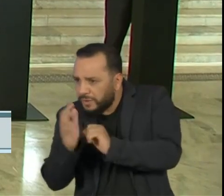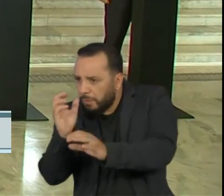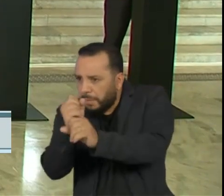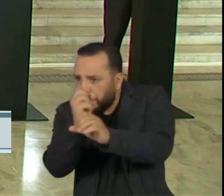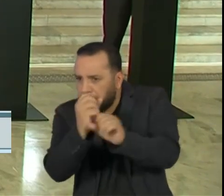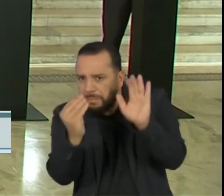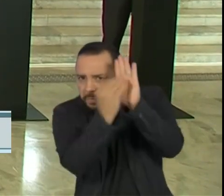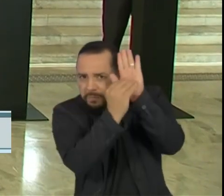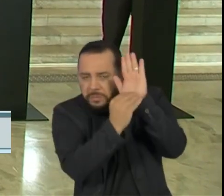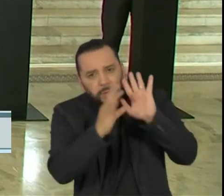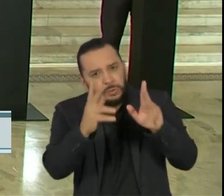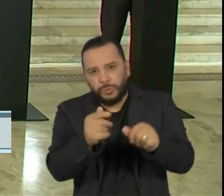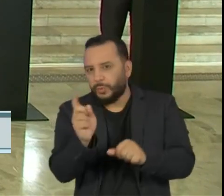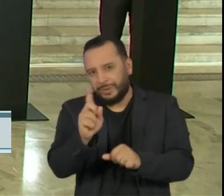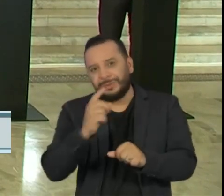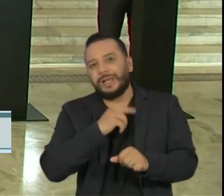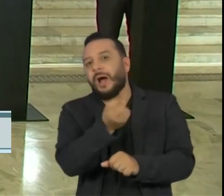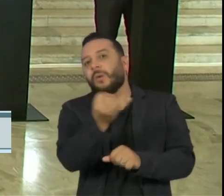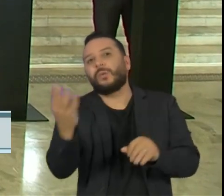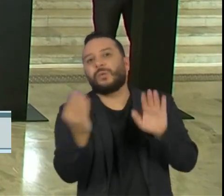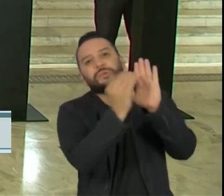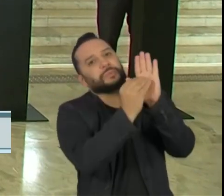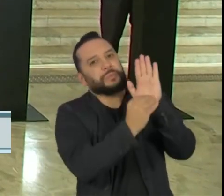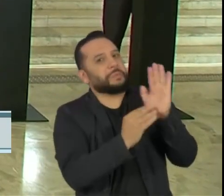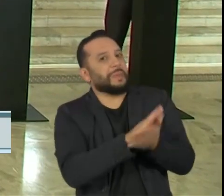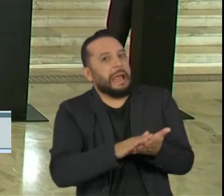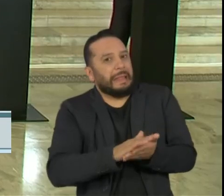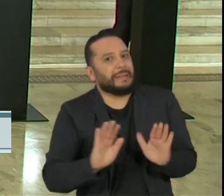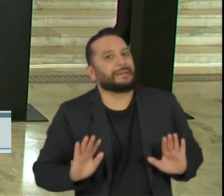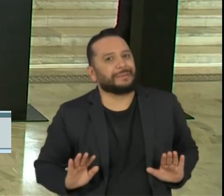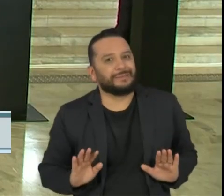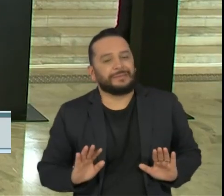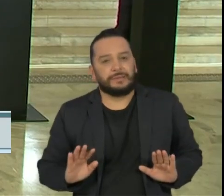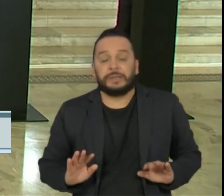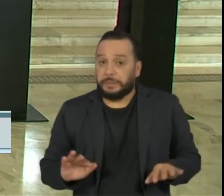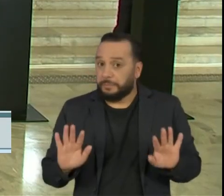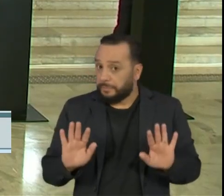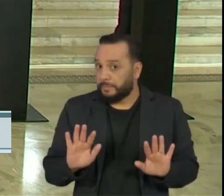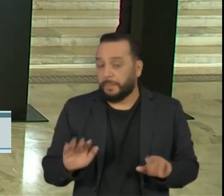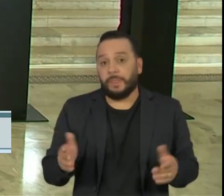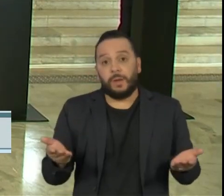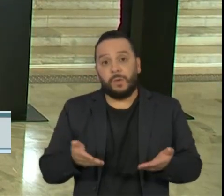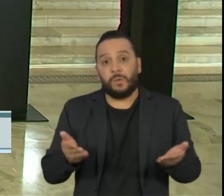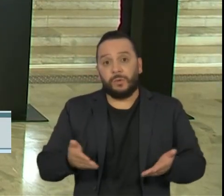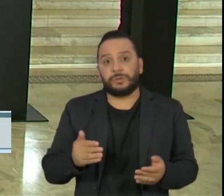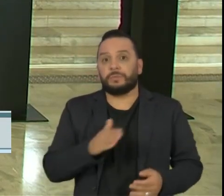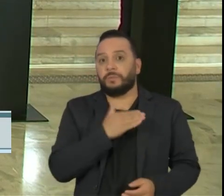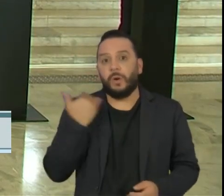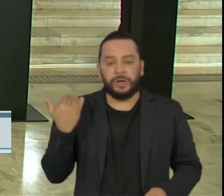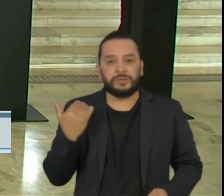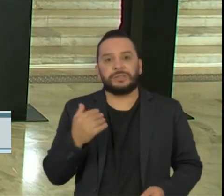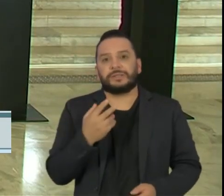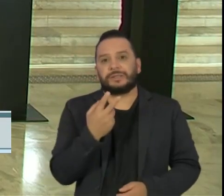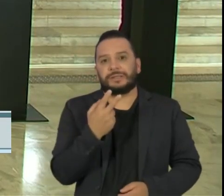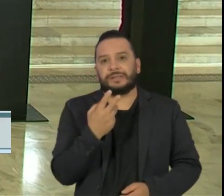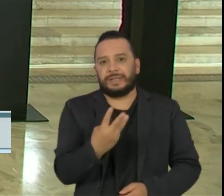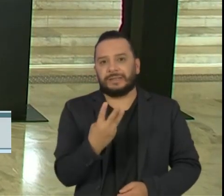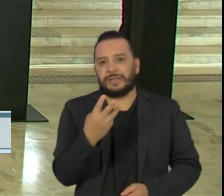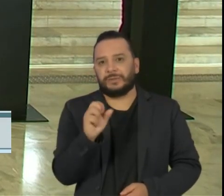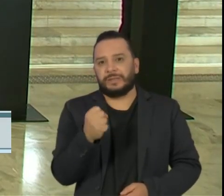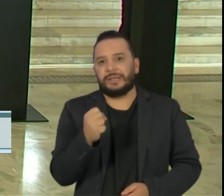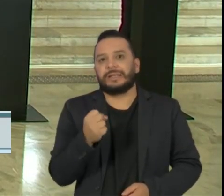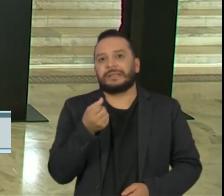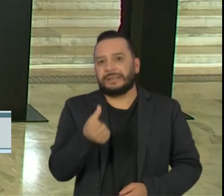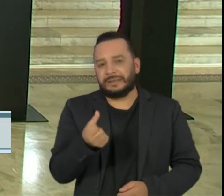Em relação aos números também hoje, a gente teve um número grande de óbitos, 386 e 24 horas, muito próximo do